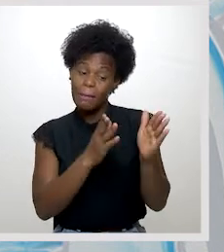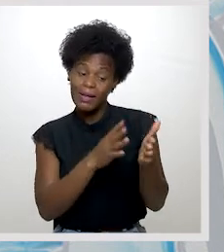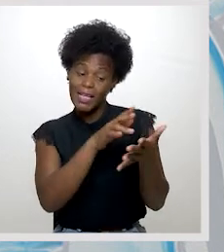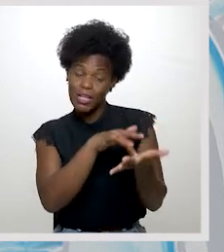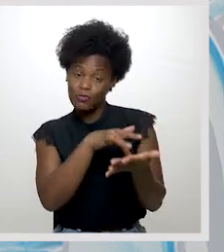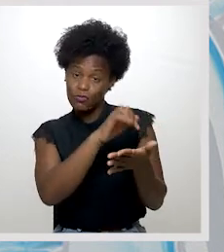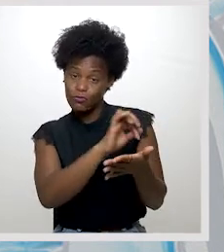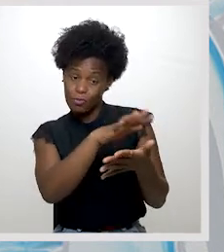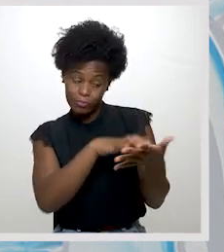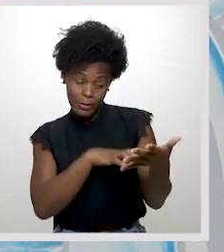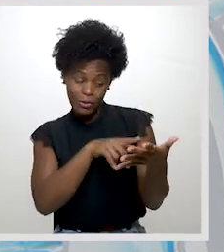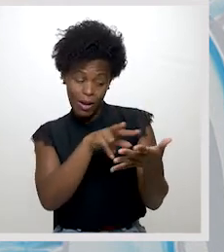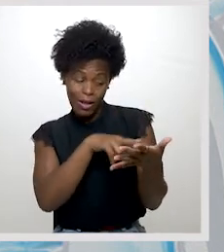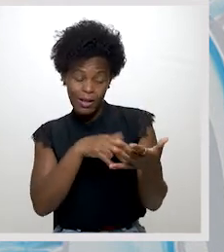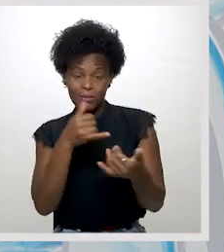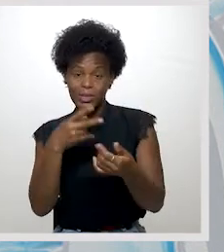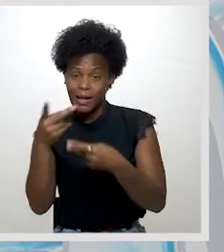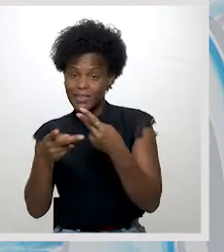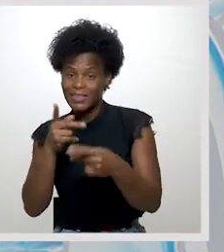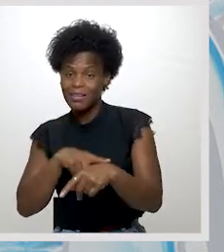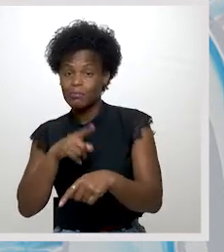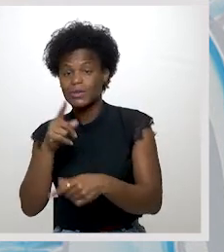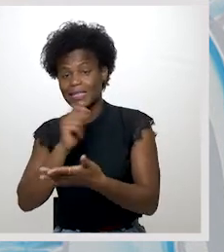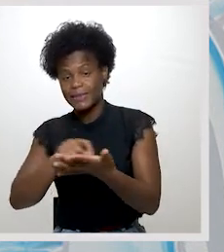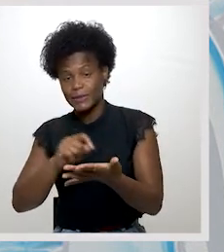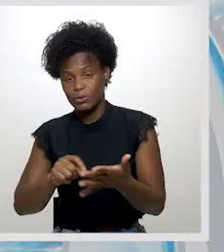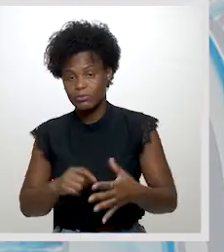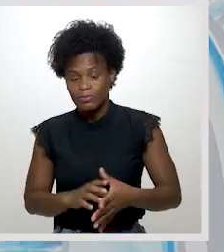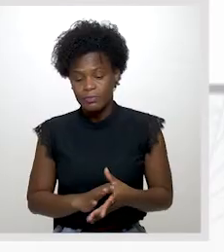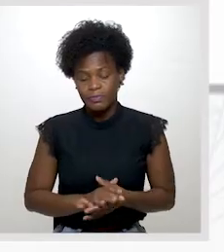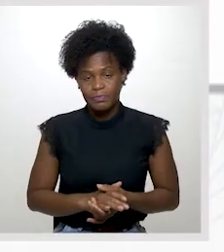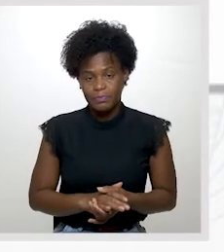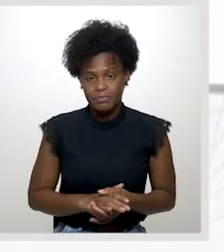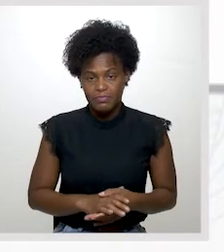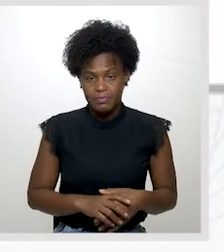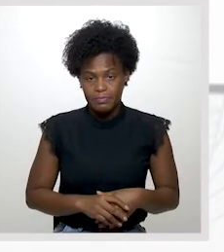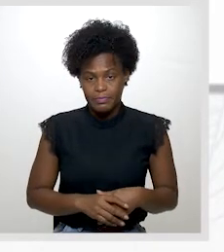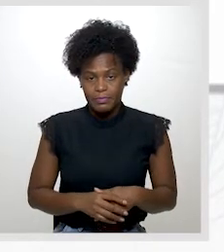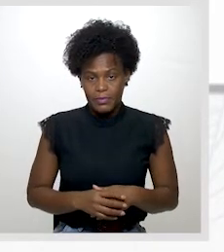para depois ser analisado no momento do exercício.